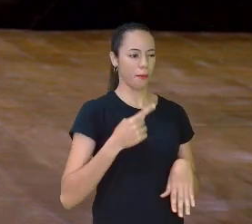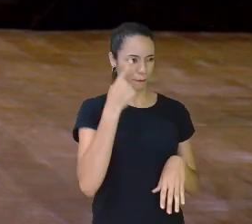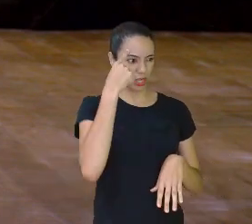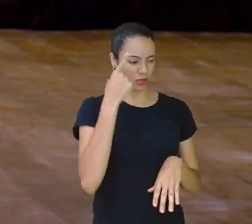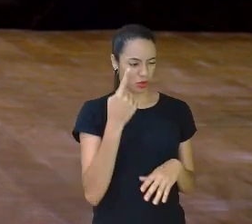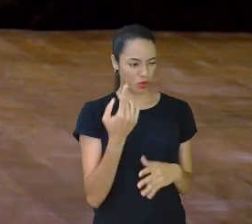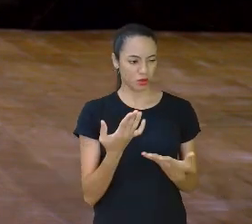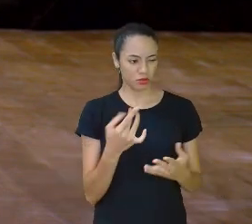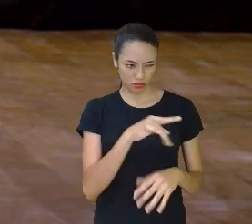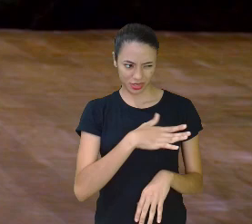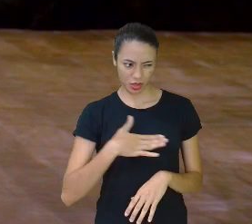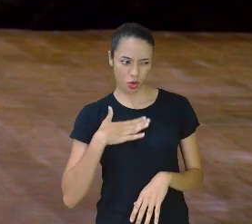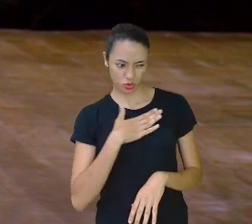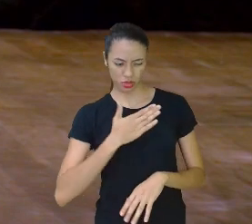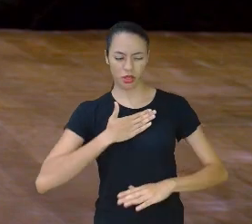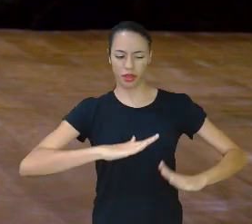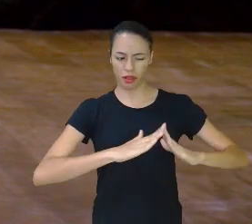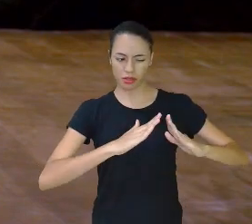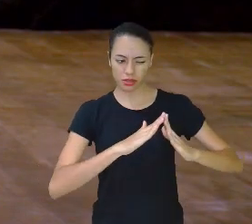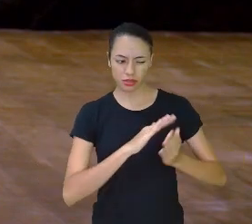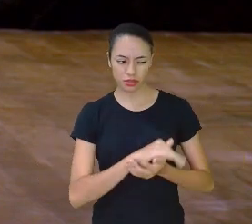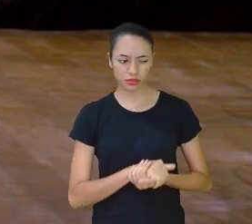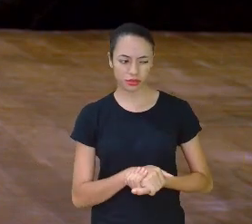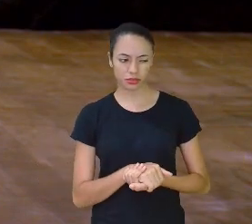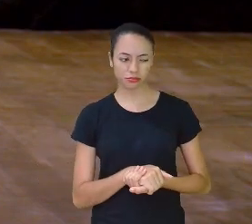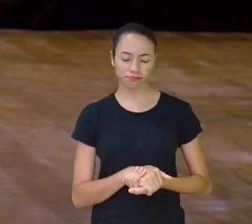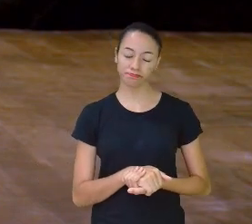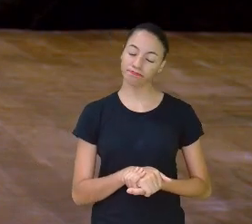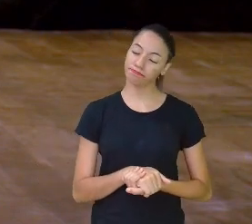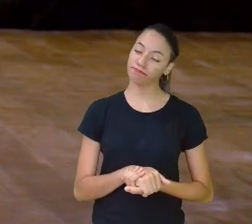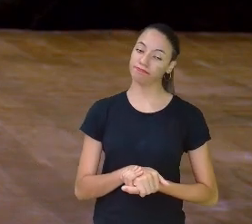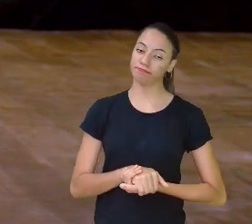Será que você gostou lá de casa, hein?